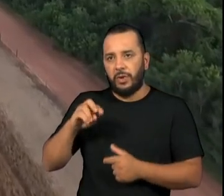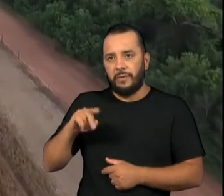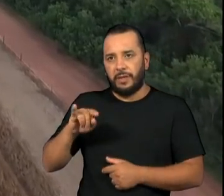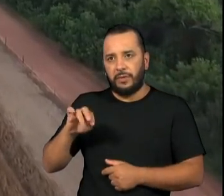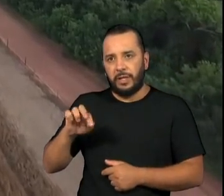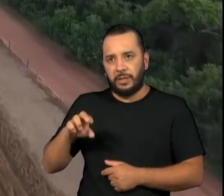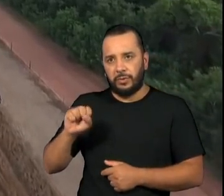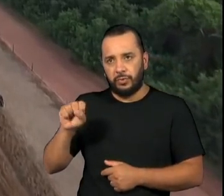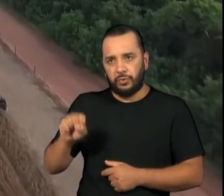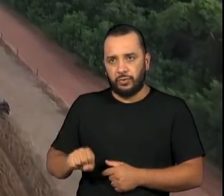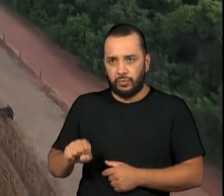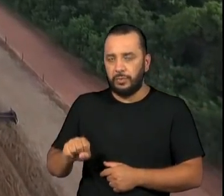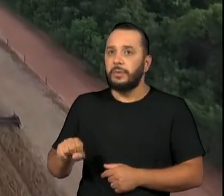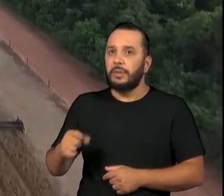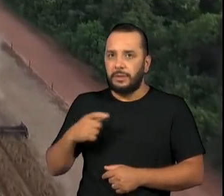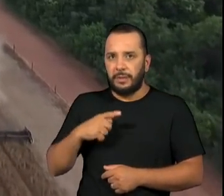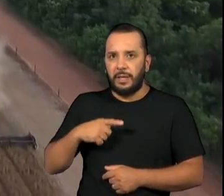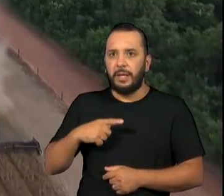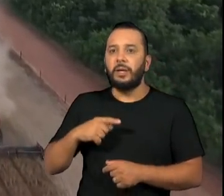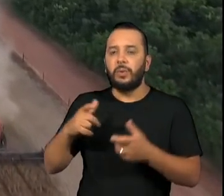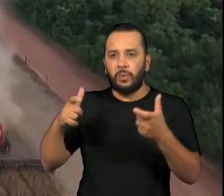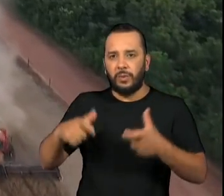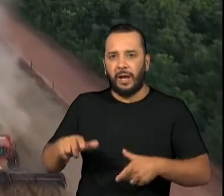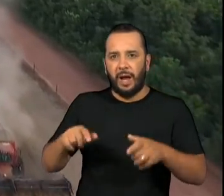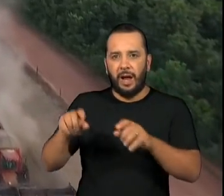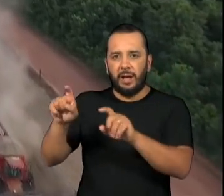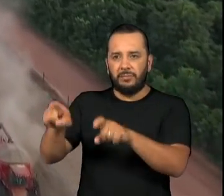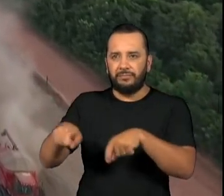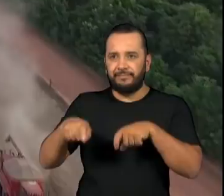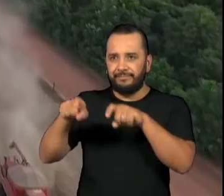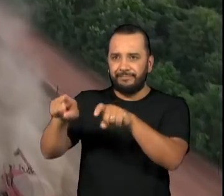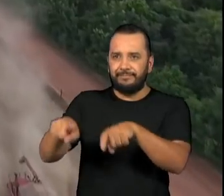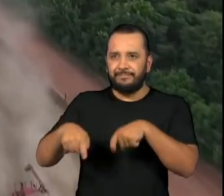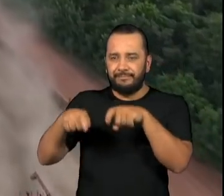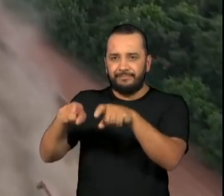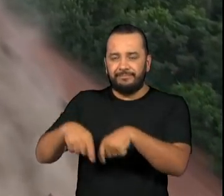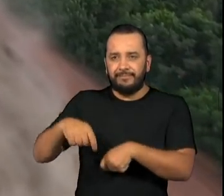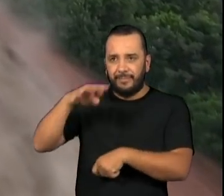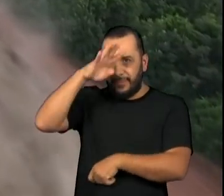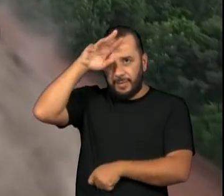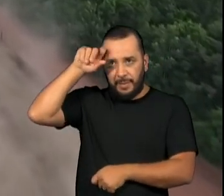de várias lavouras no Mato Grosso do Sul.